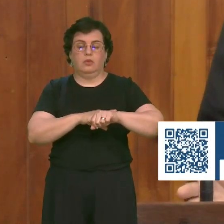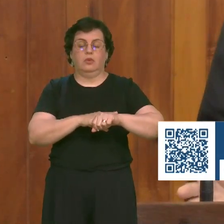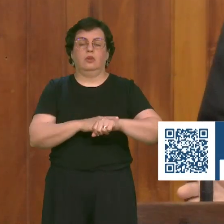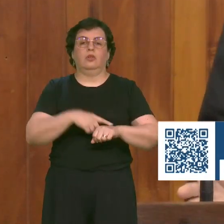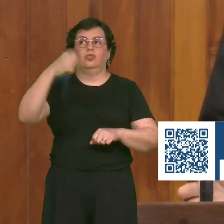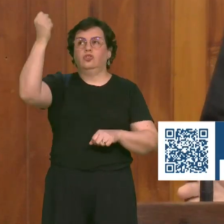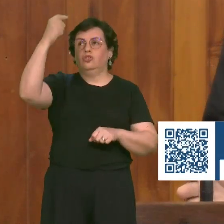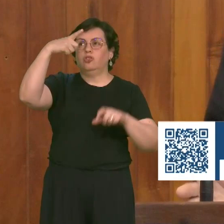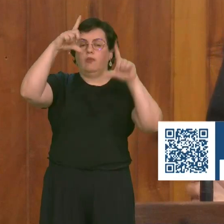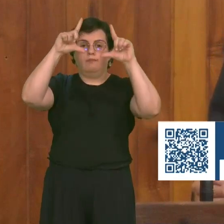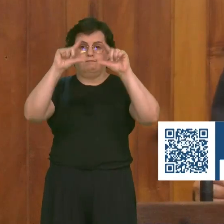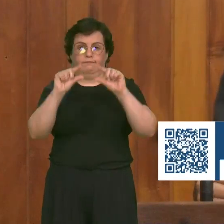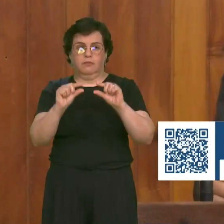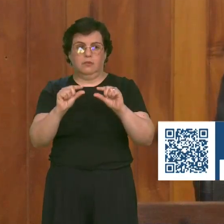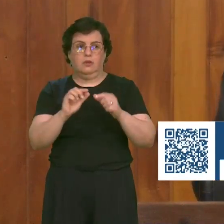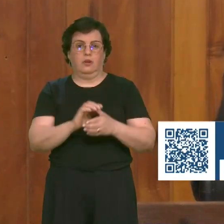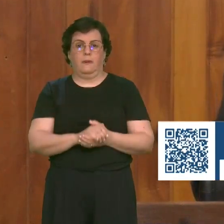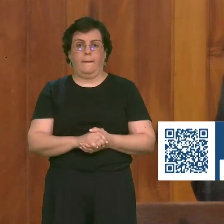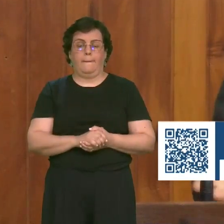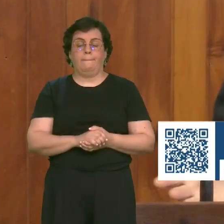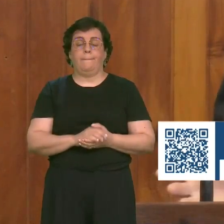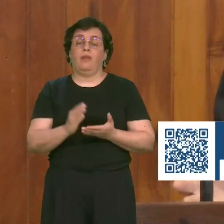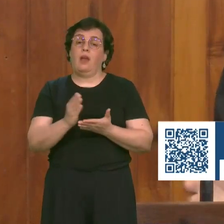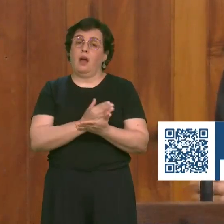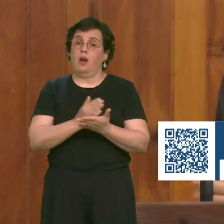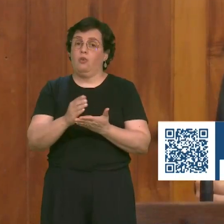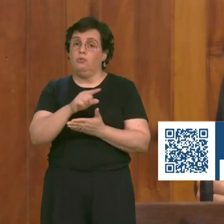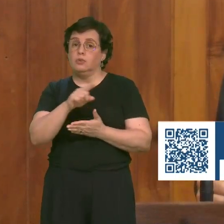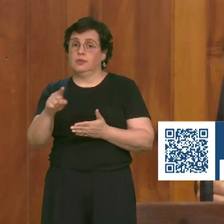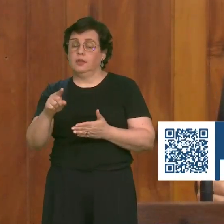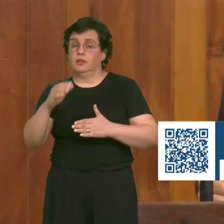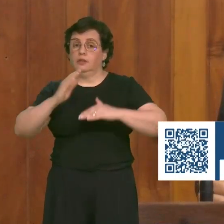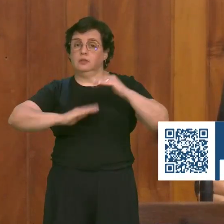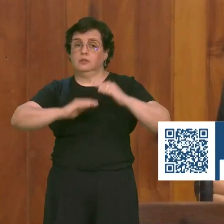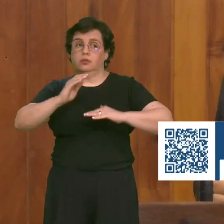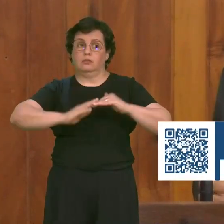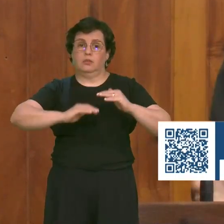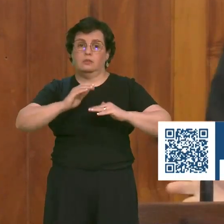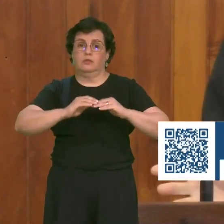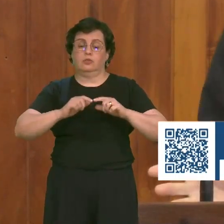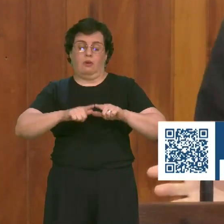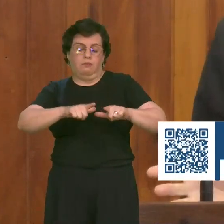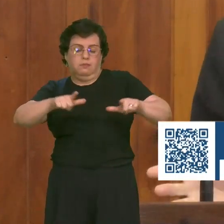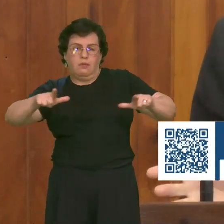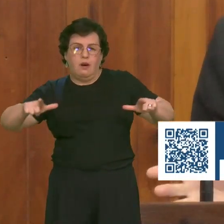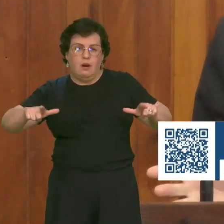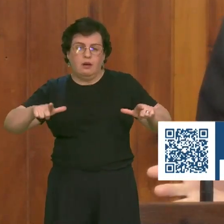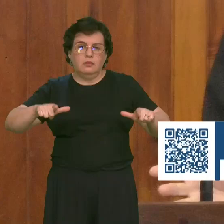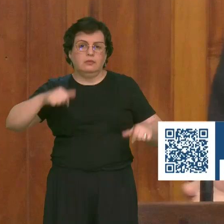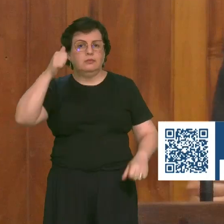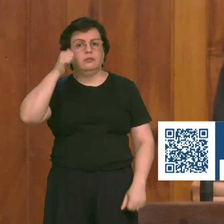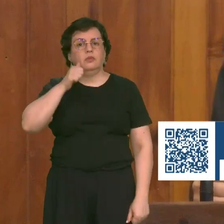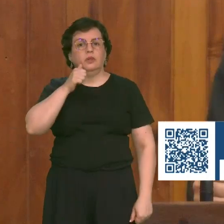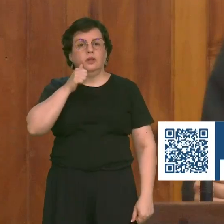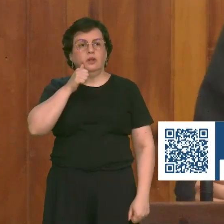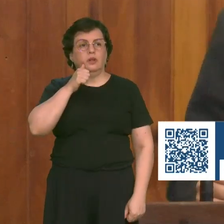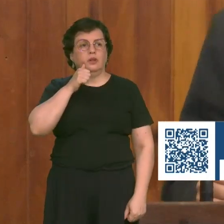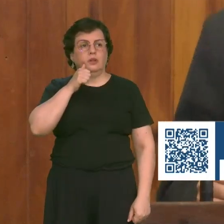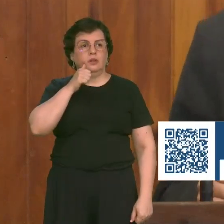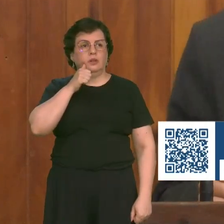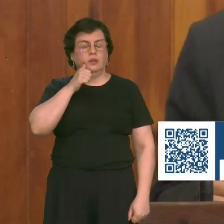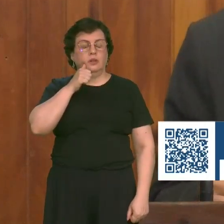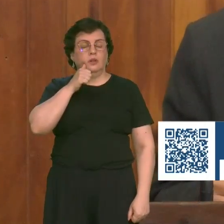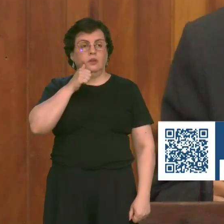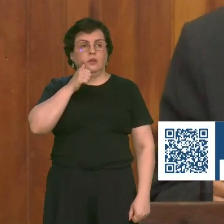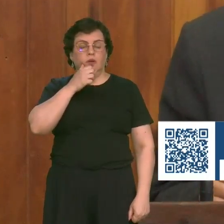ao sol é menor alguns desses profissionais A grande maioria são mulheres alguns